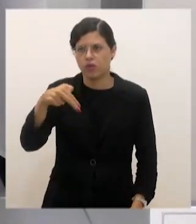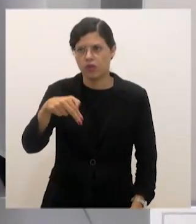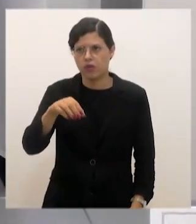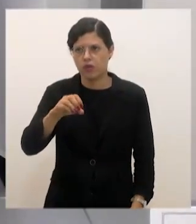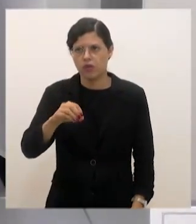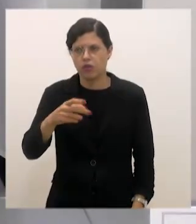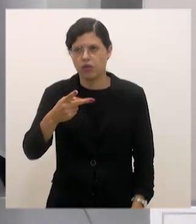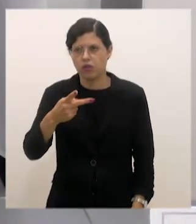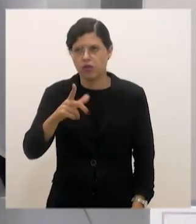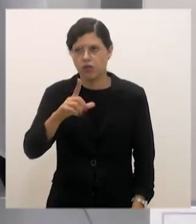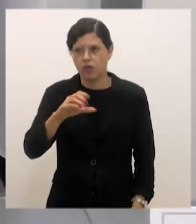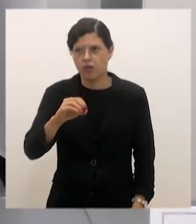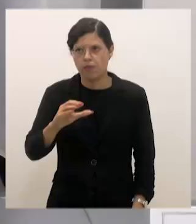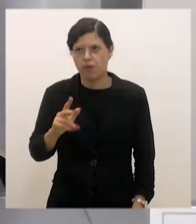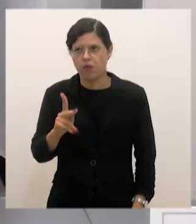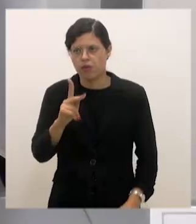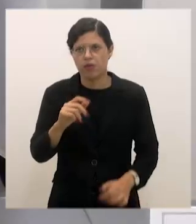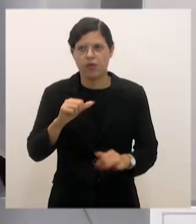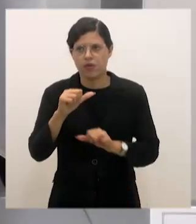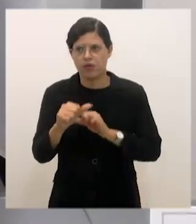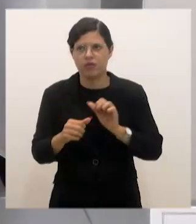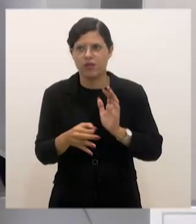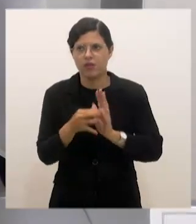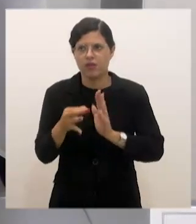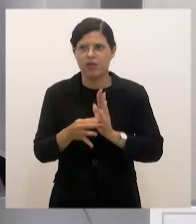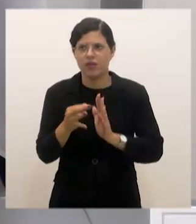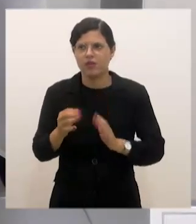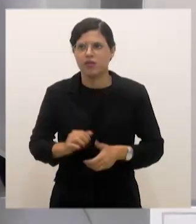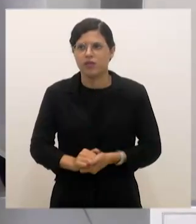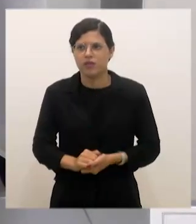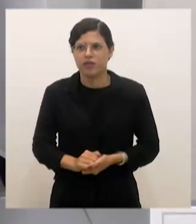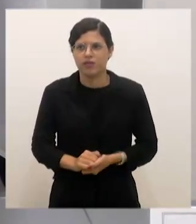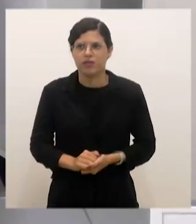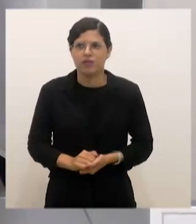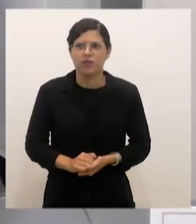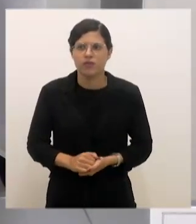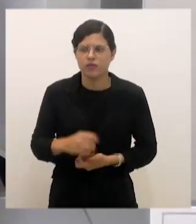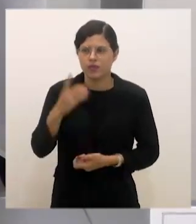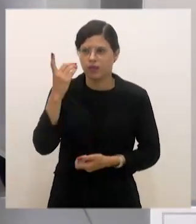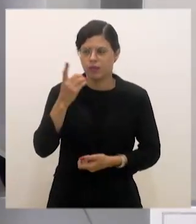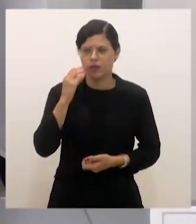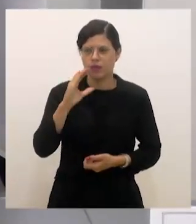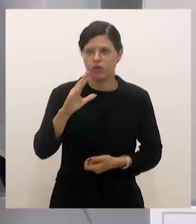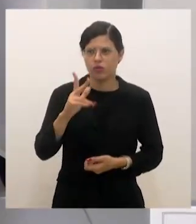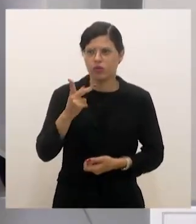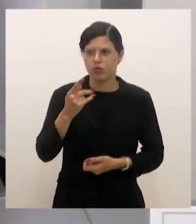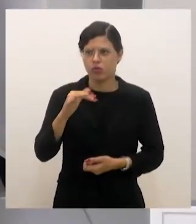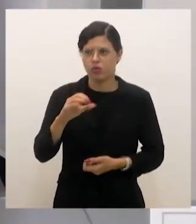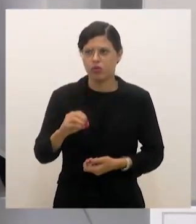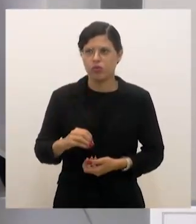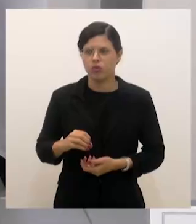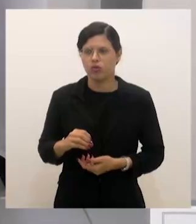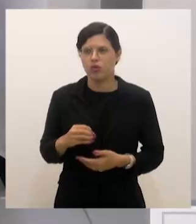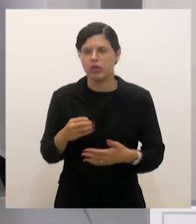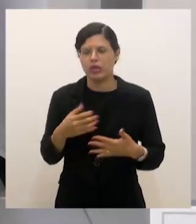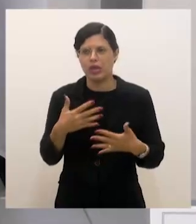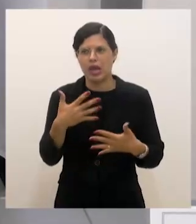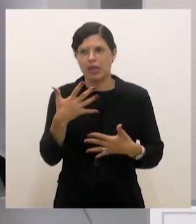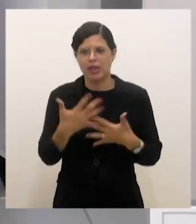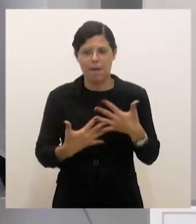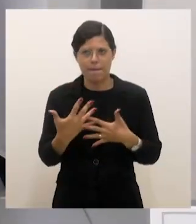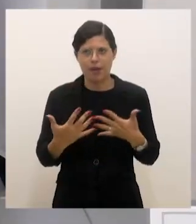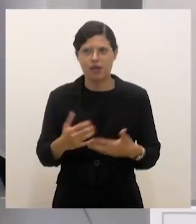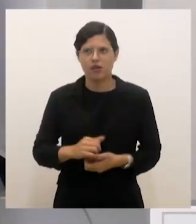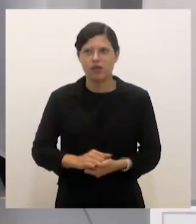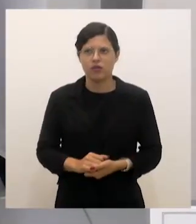Seria alterar a pra emenda alterar e o o artigo parecer. 1º. O deputado Chico Machado está atrapalhando o andamento dos trabalhos legislativos. Eu estou